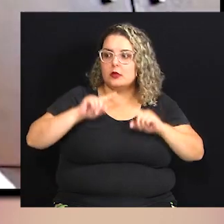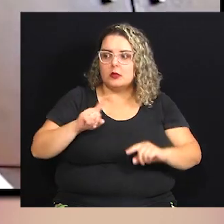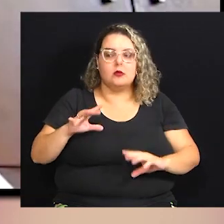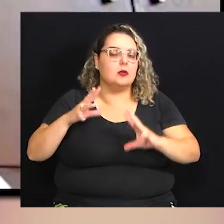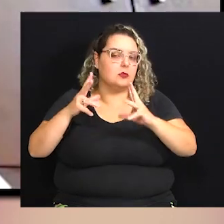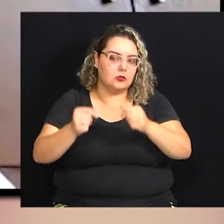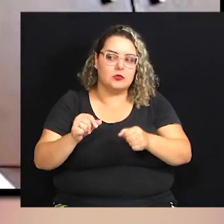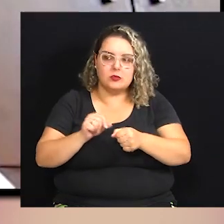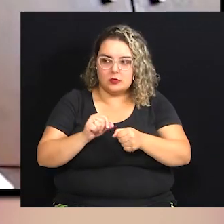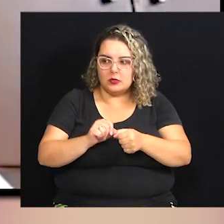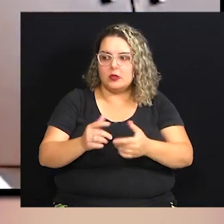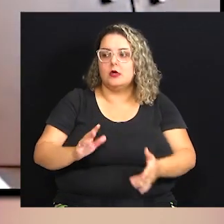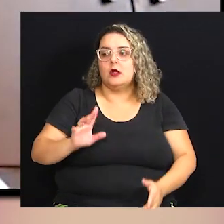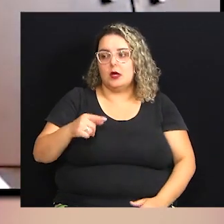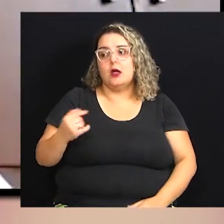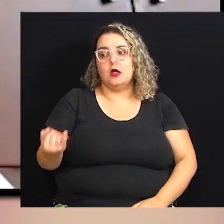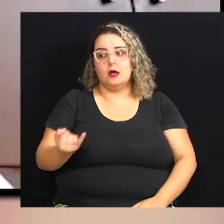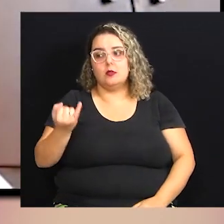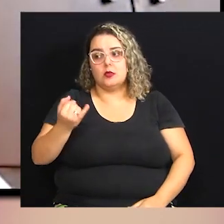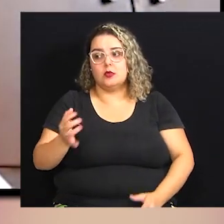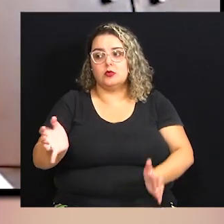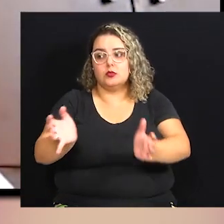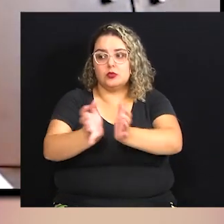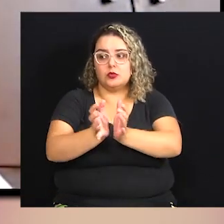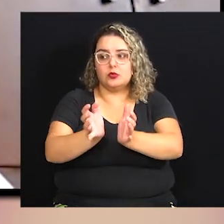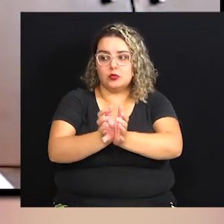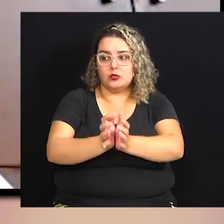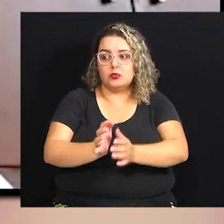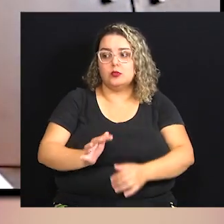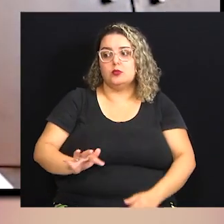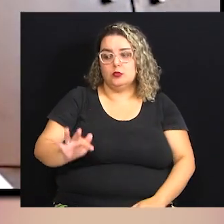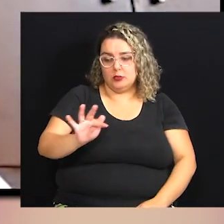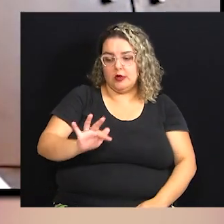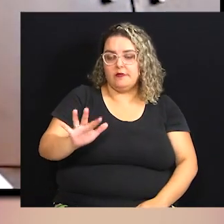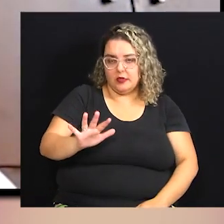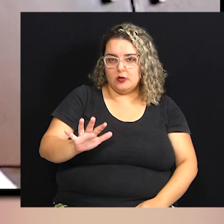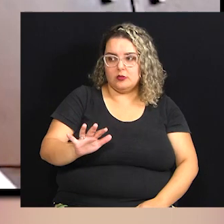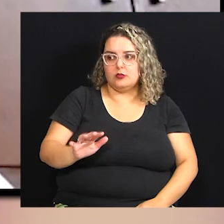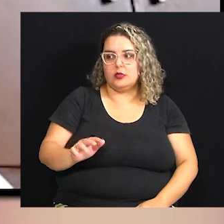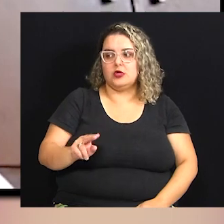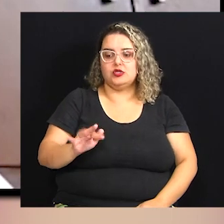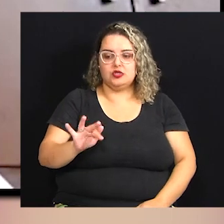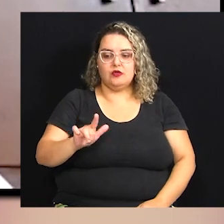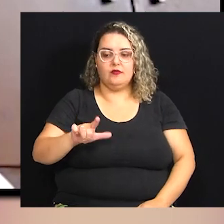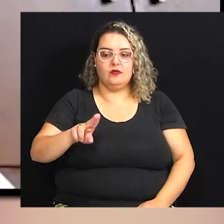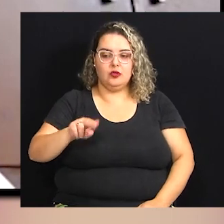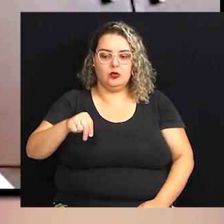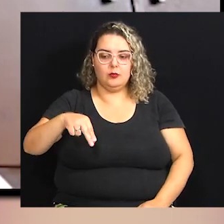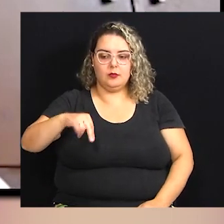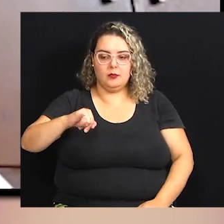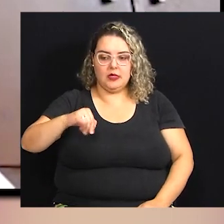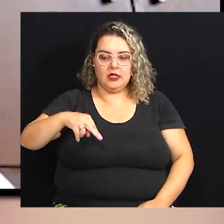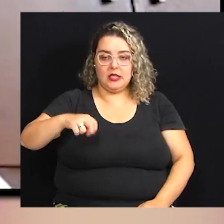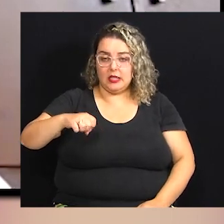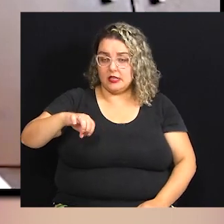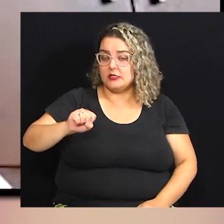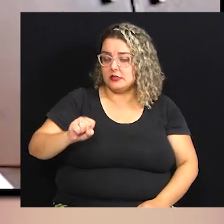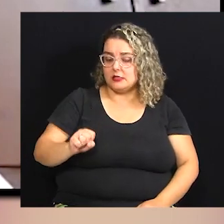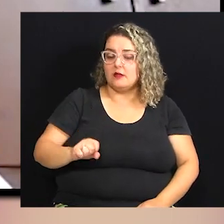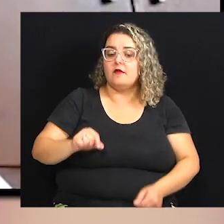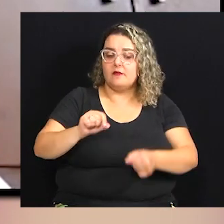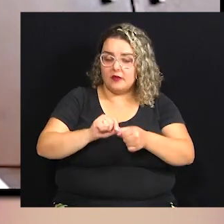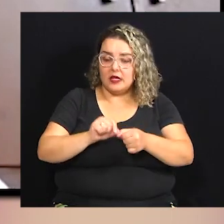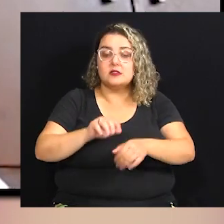todo mundo faz isso, mas isso é interessante. A gente, lá no grupo da Universidade Federal Fluminense, a gente faz esse tipo de bloqueio e realmente